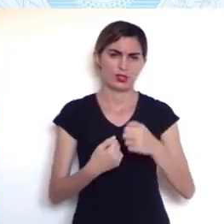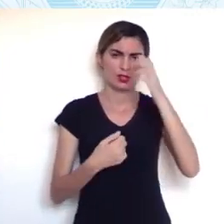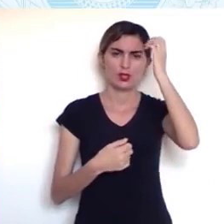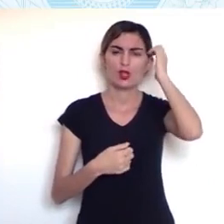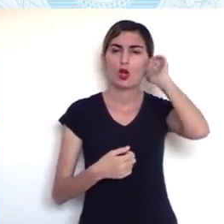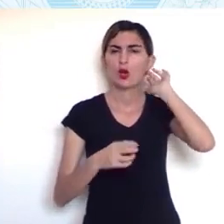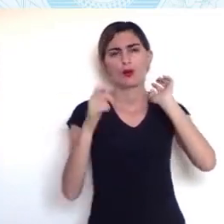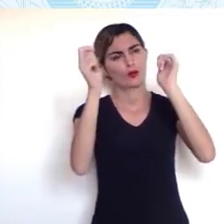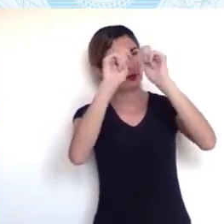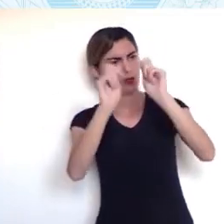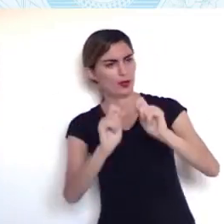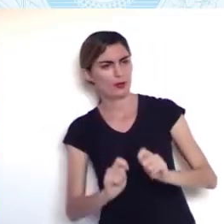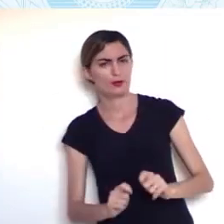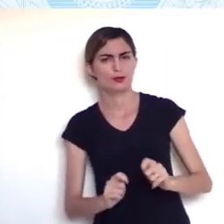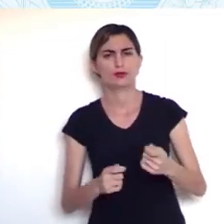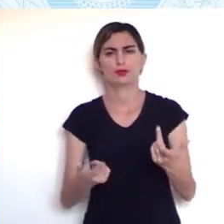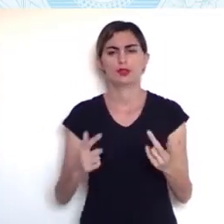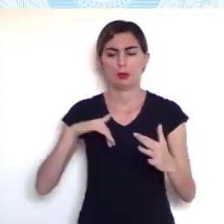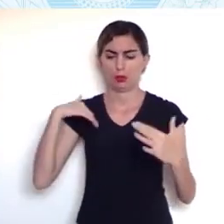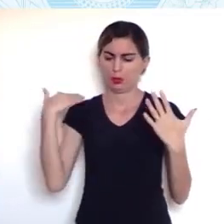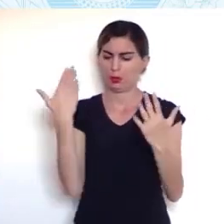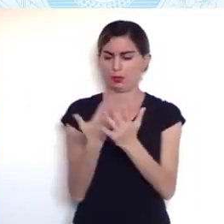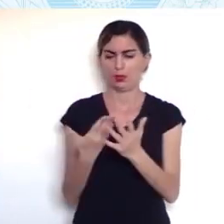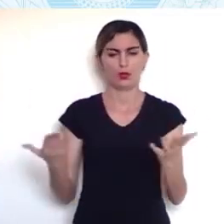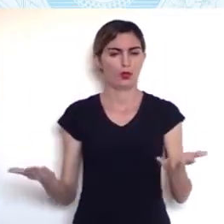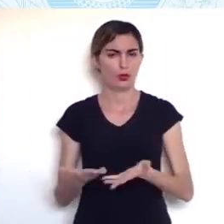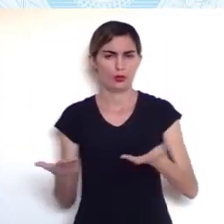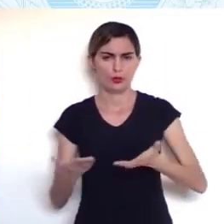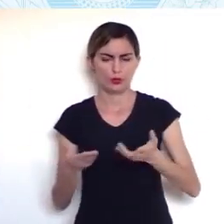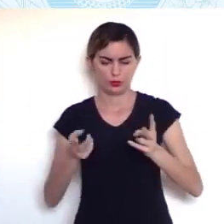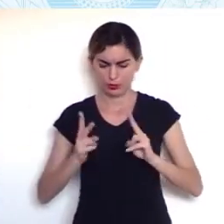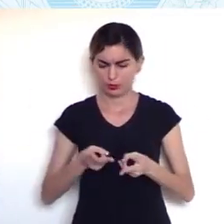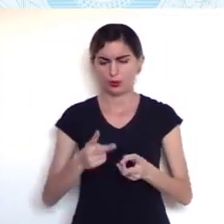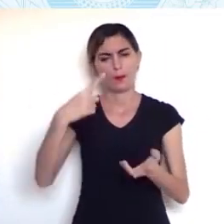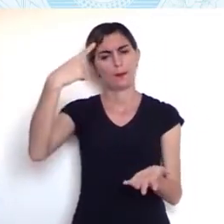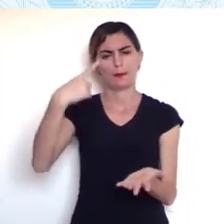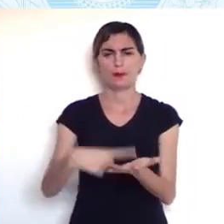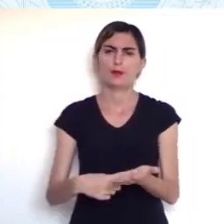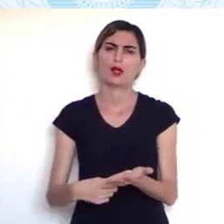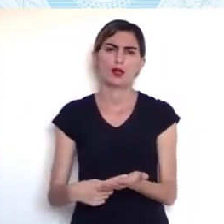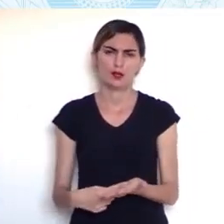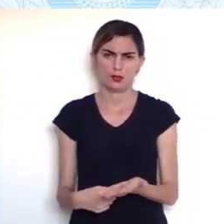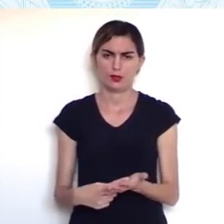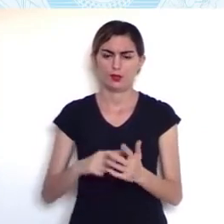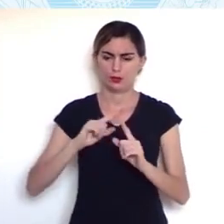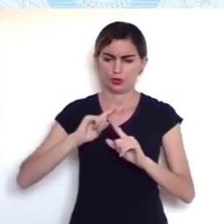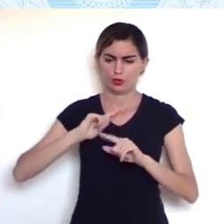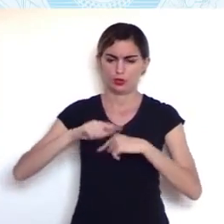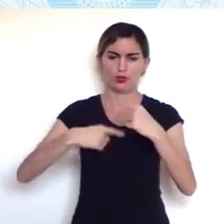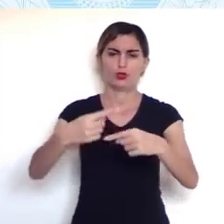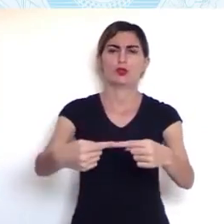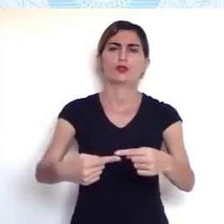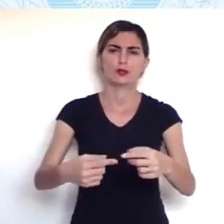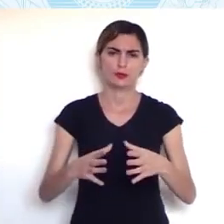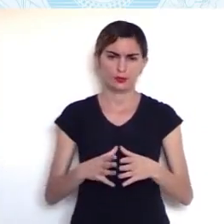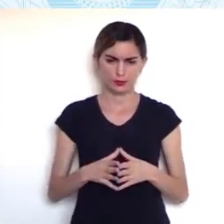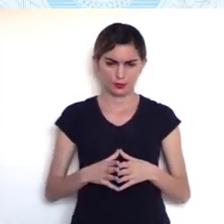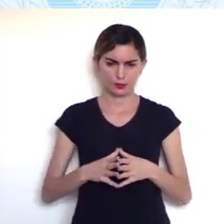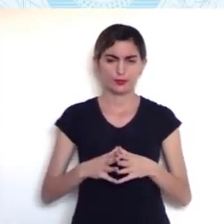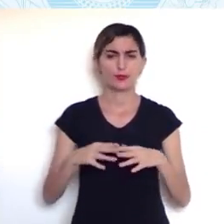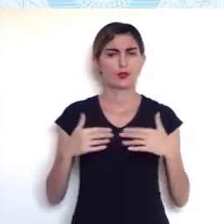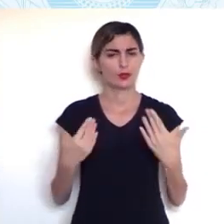obras que até hoje elas marcam gerações. Não é o